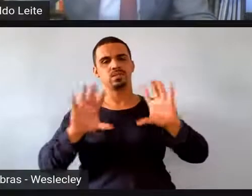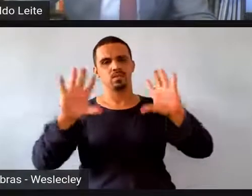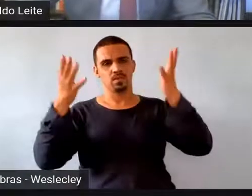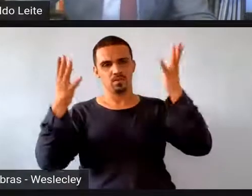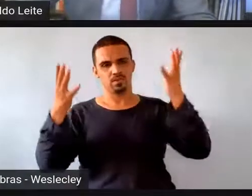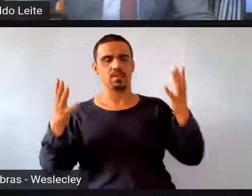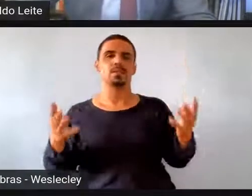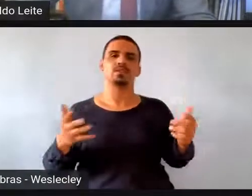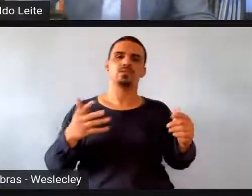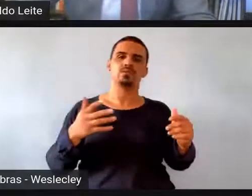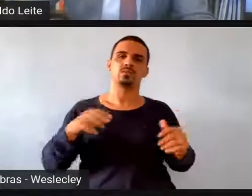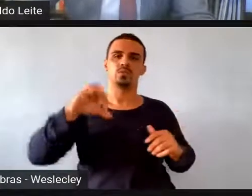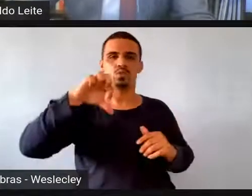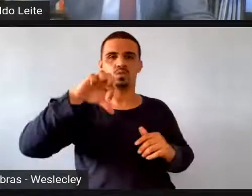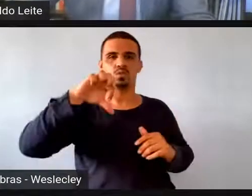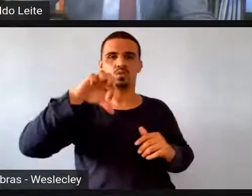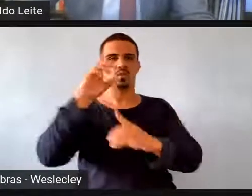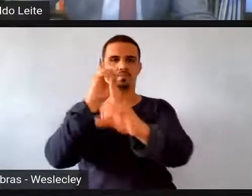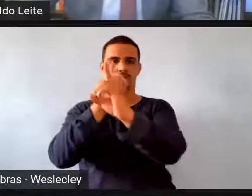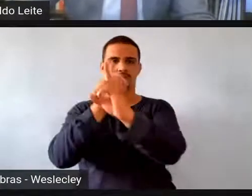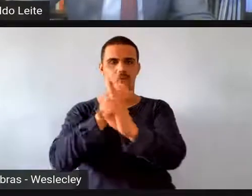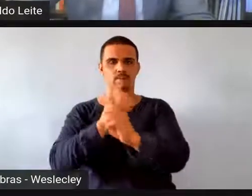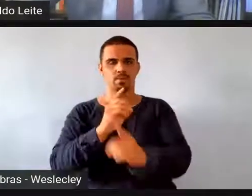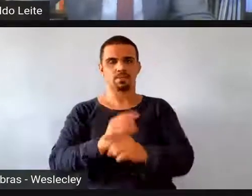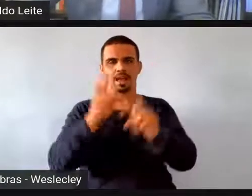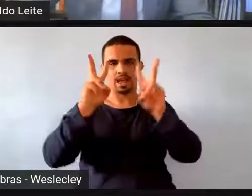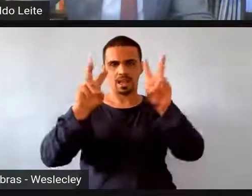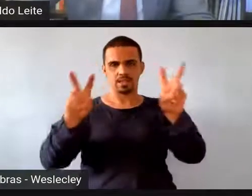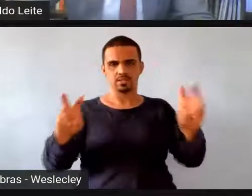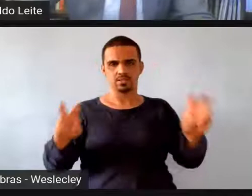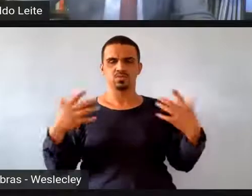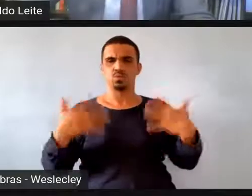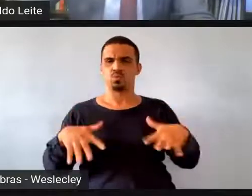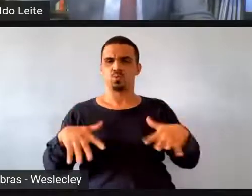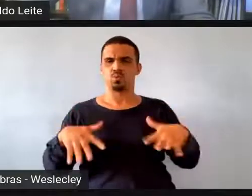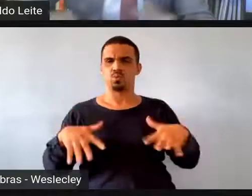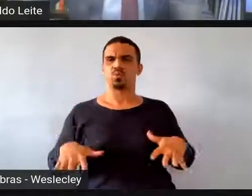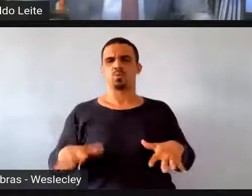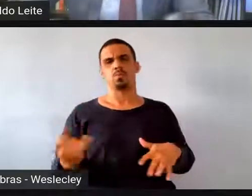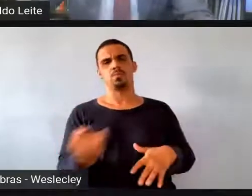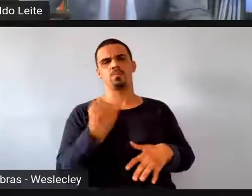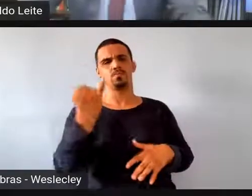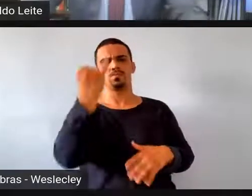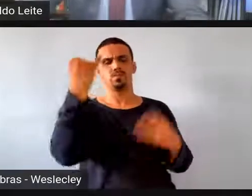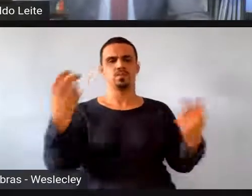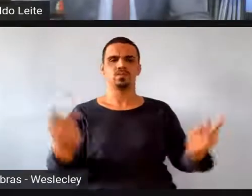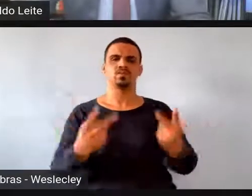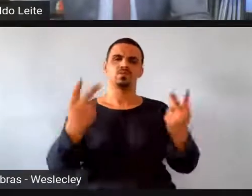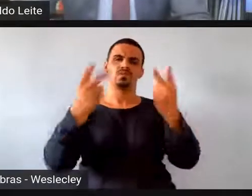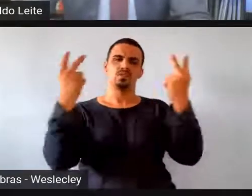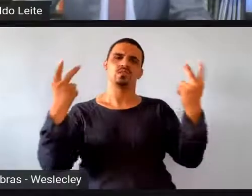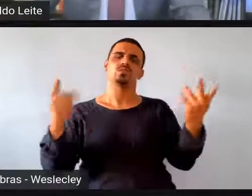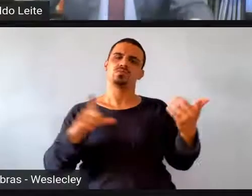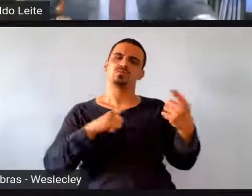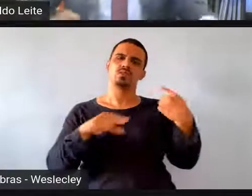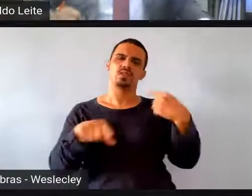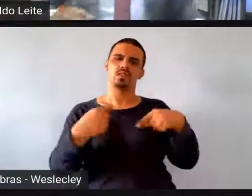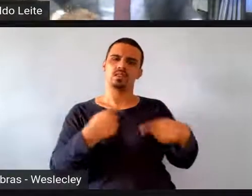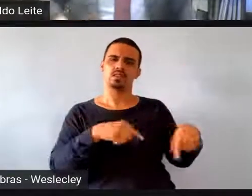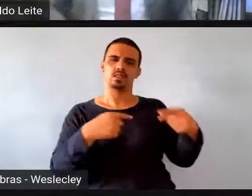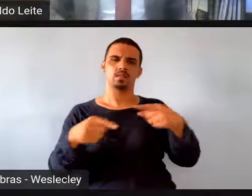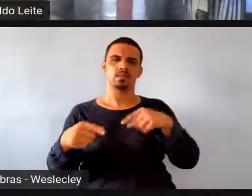com 9 encontros muito temáticos, muito ricos, todos eles com grandes discussões aí no entorno das